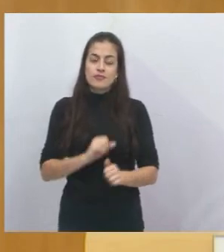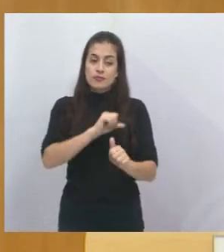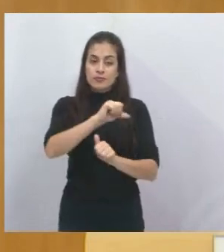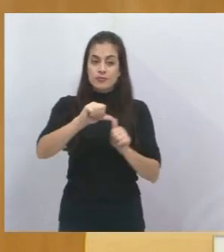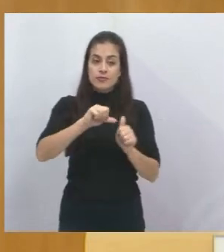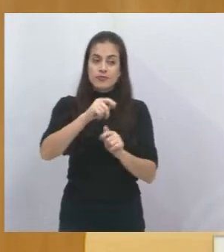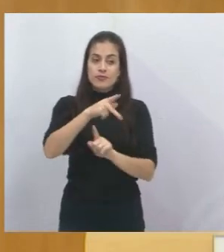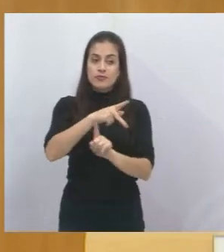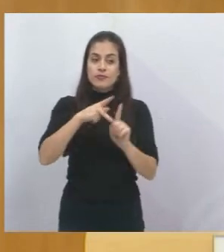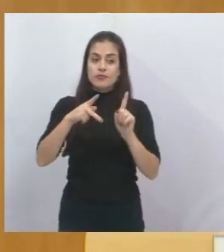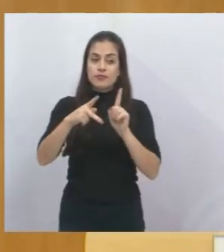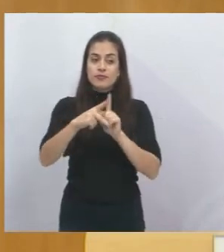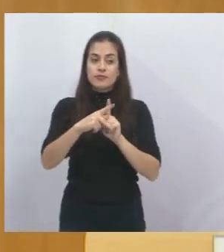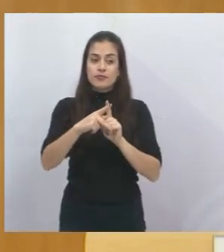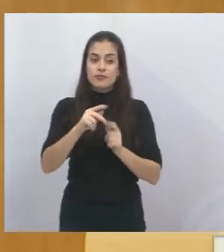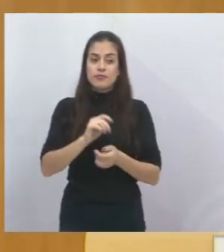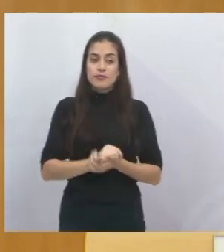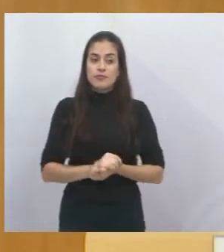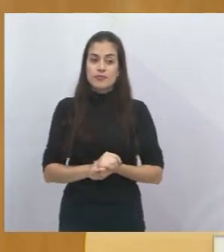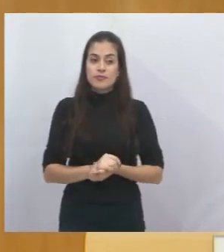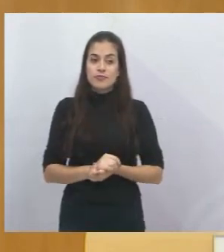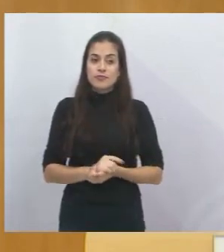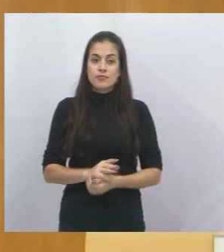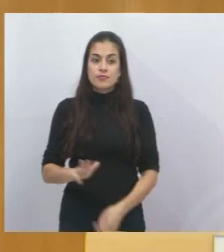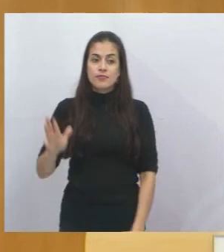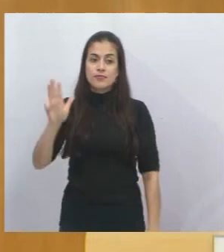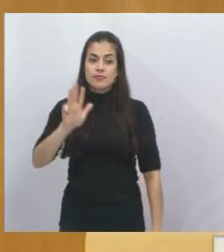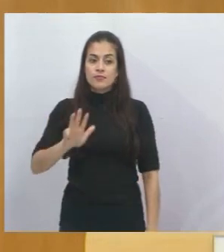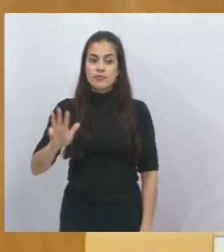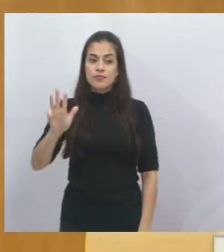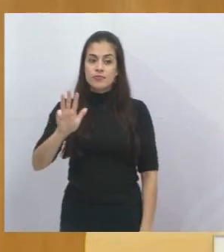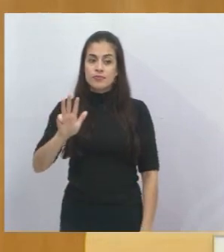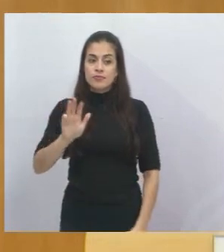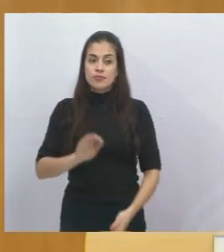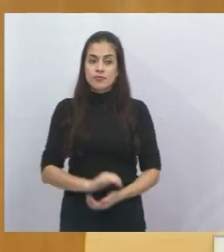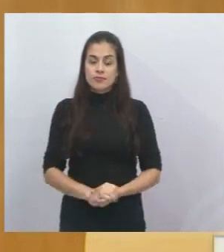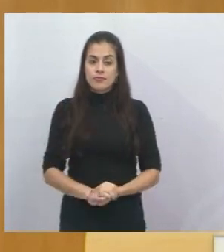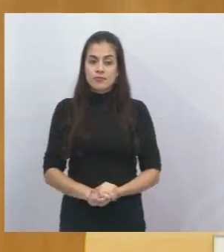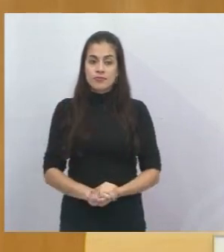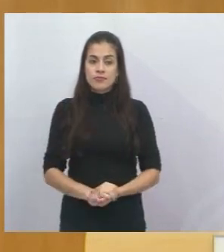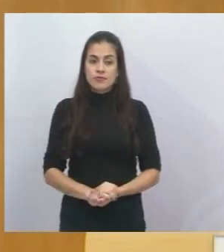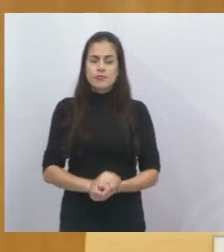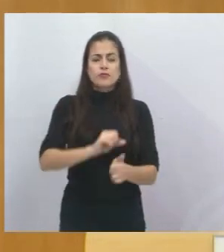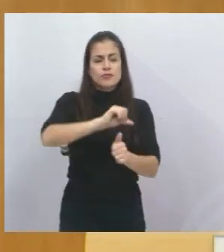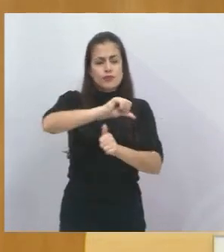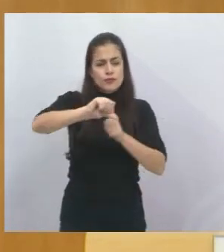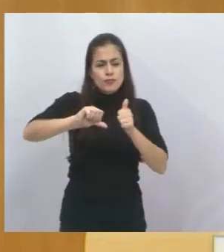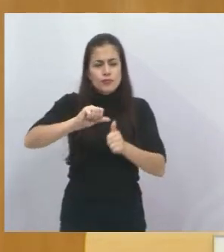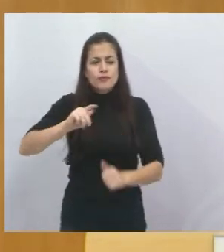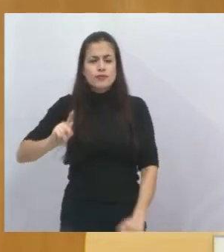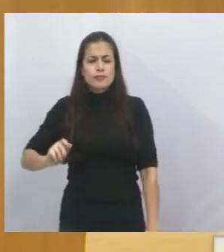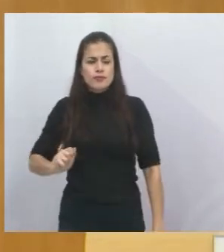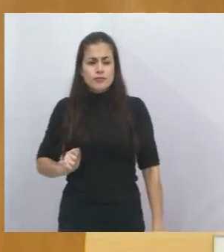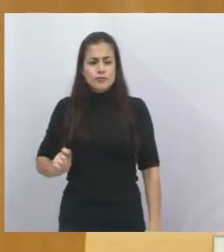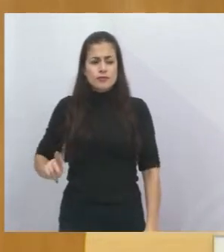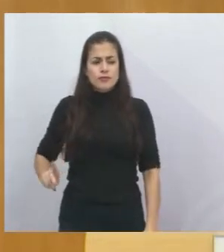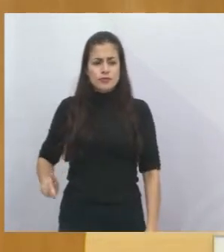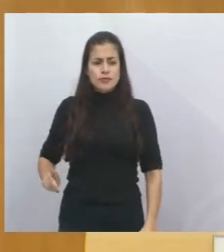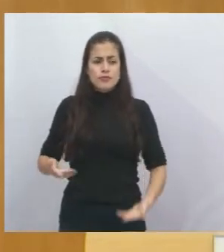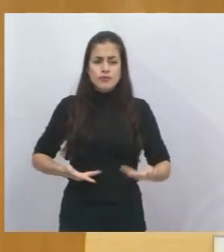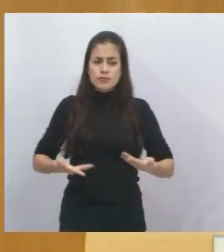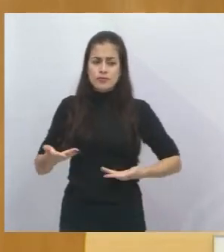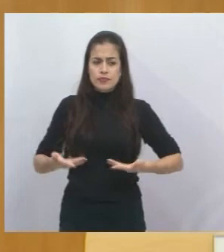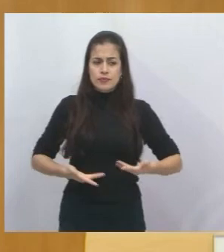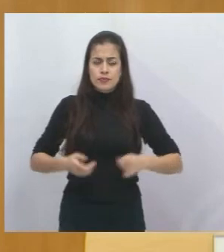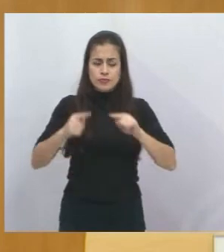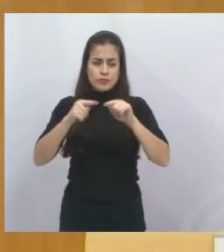da Previdência de Lula. Altera a aposentadoria dos servidores públicos em